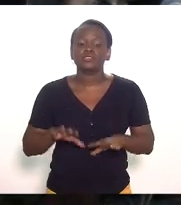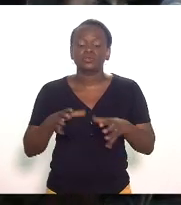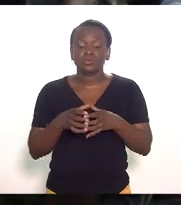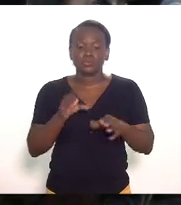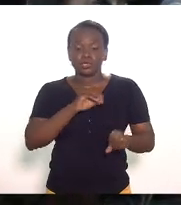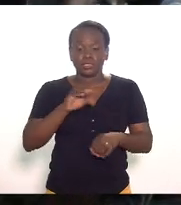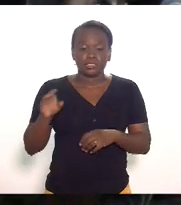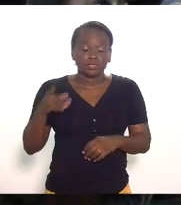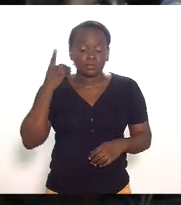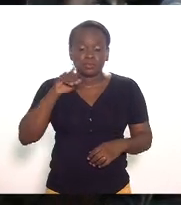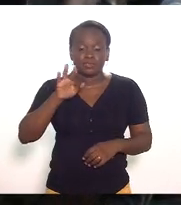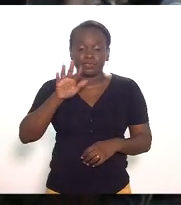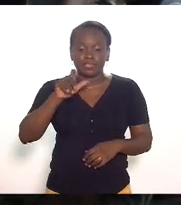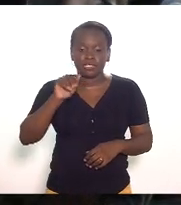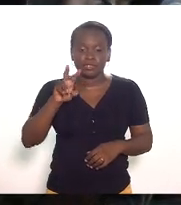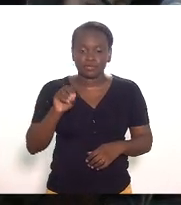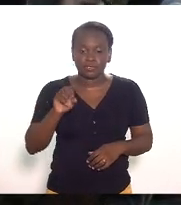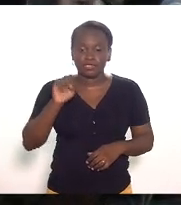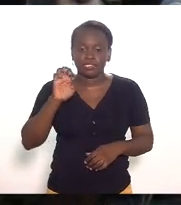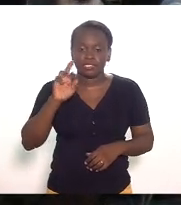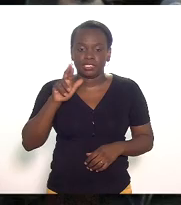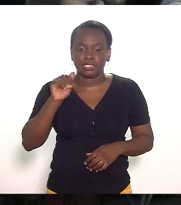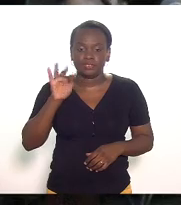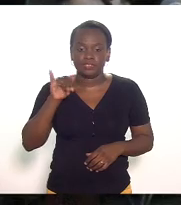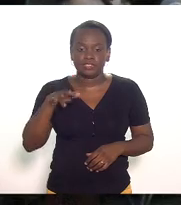de Educação, deputado Flávio Serafini.